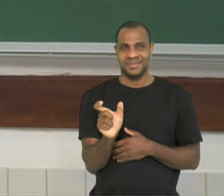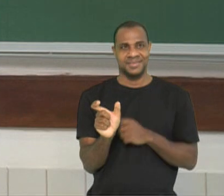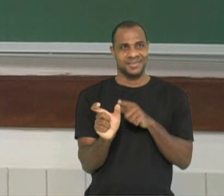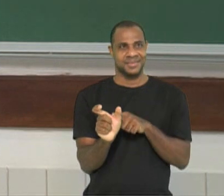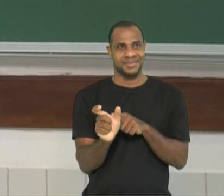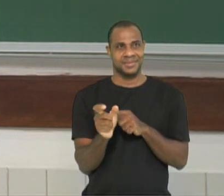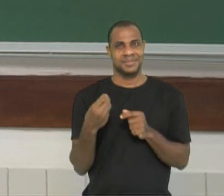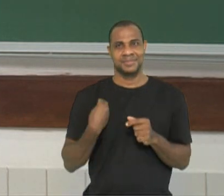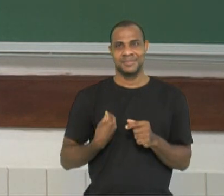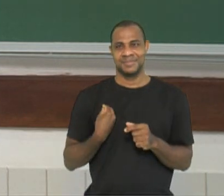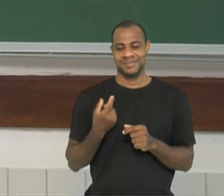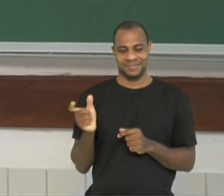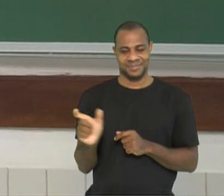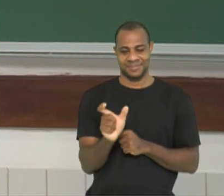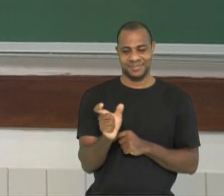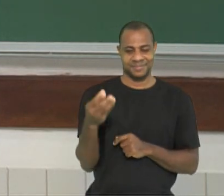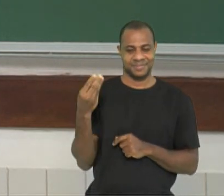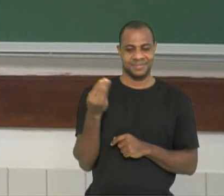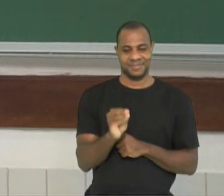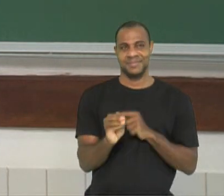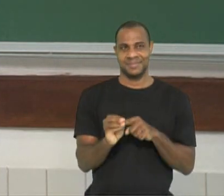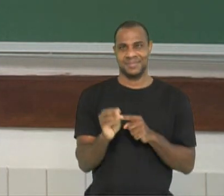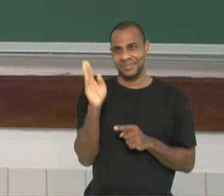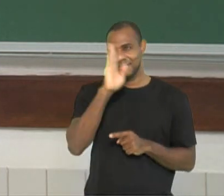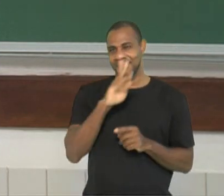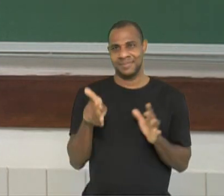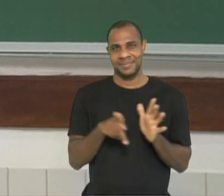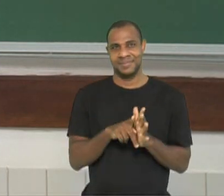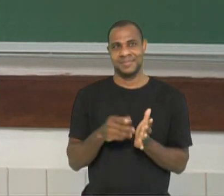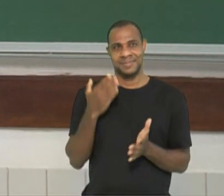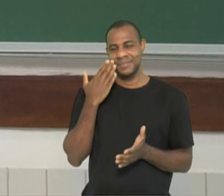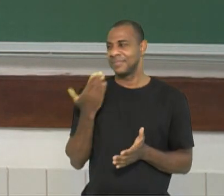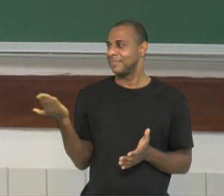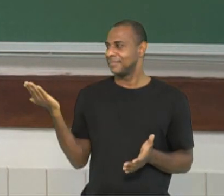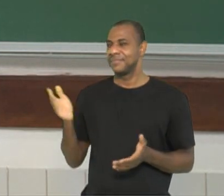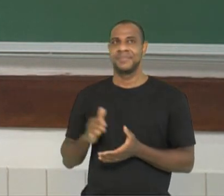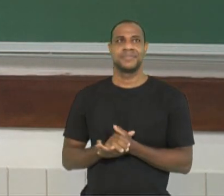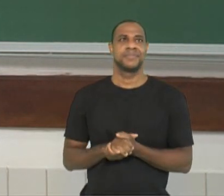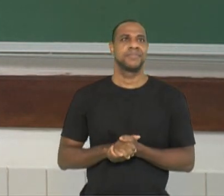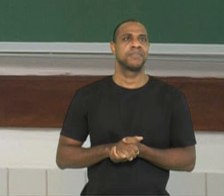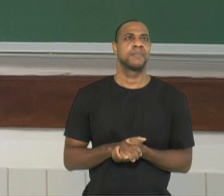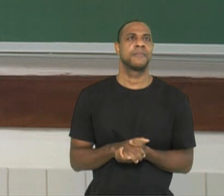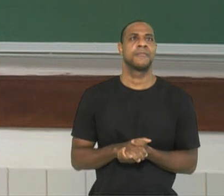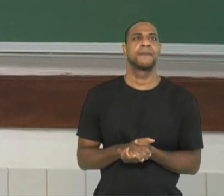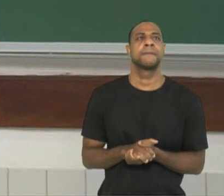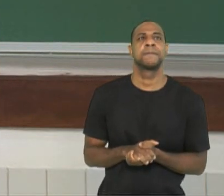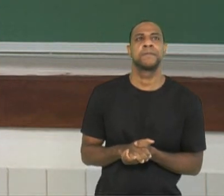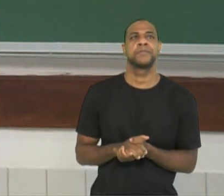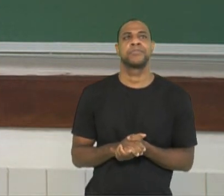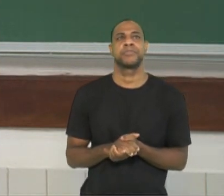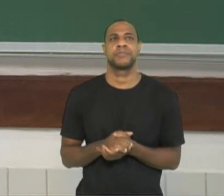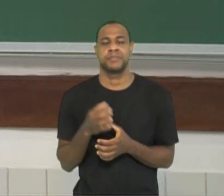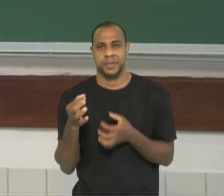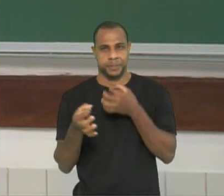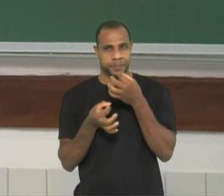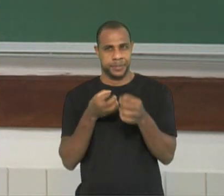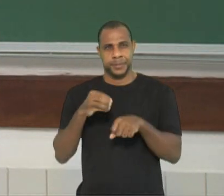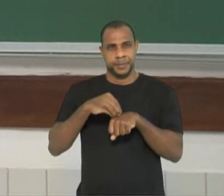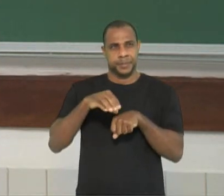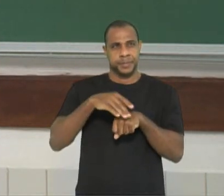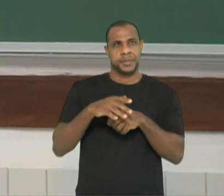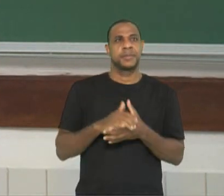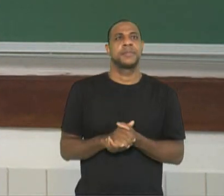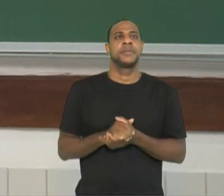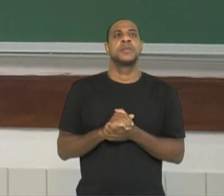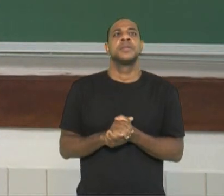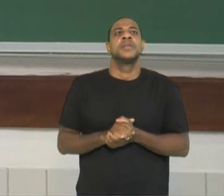isso é uma das características bem fortes do tropicalismo. Vamos a uma dica do Enem? Vamos fazer novamente mais um